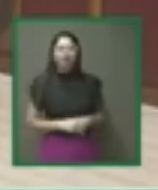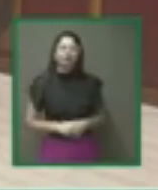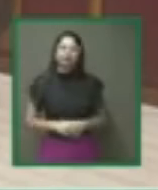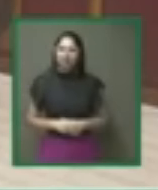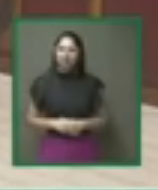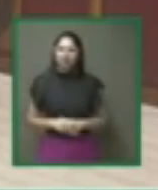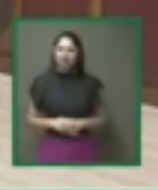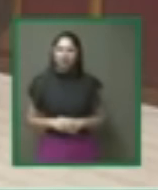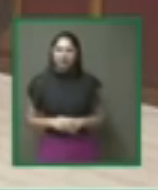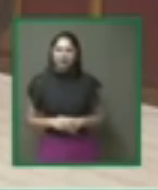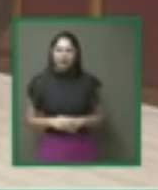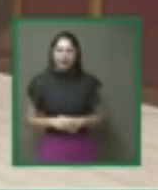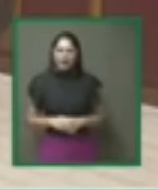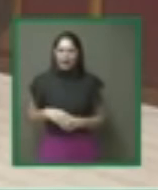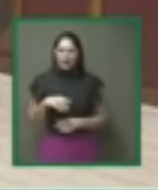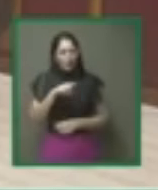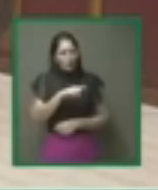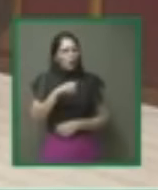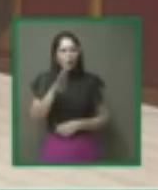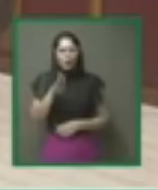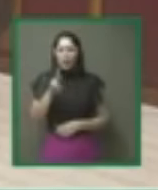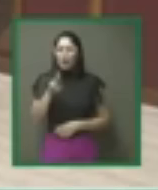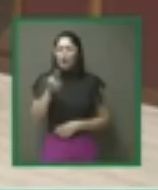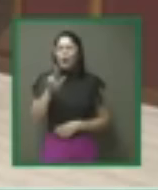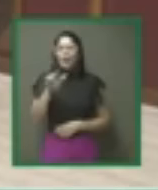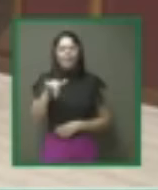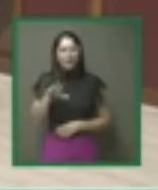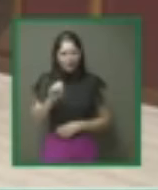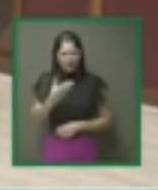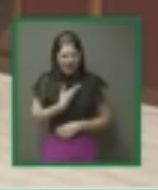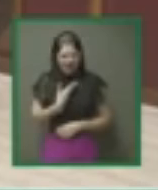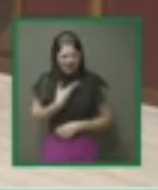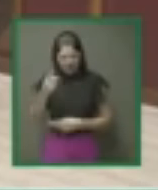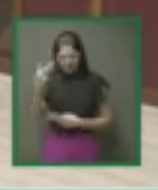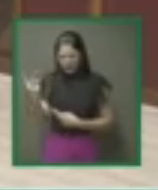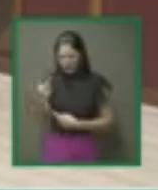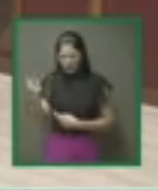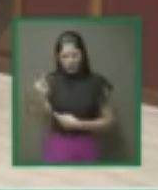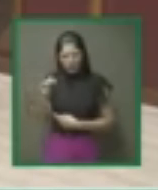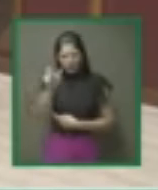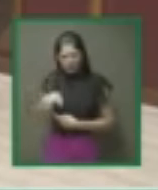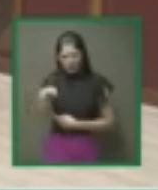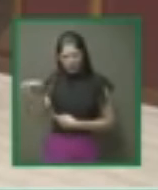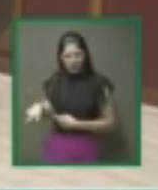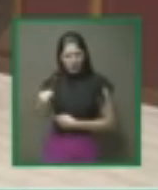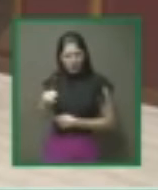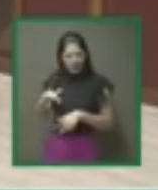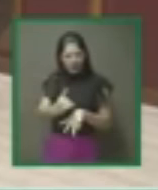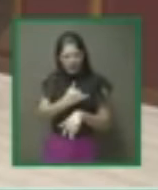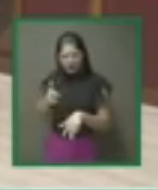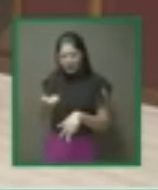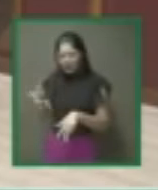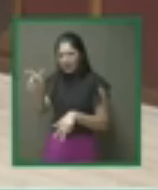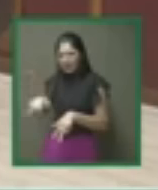Tá. O Bruno, ele era amigo de Lohan, amigo de Arthur, amigo íntimo, amigo de